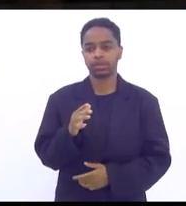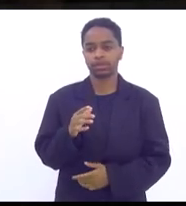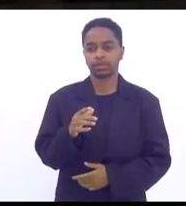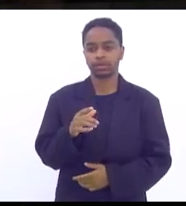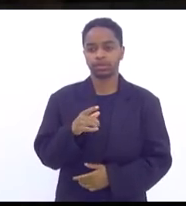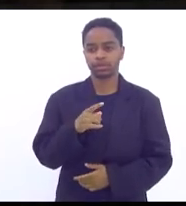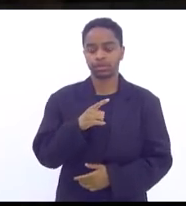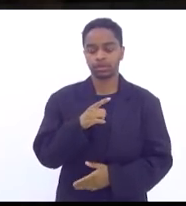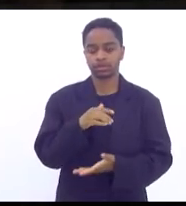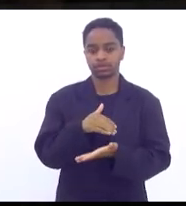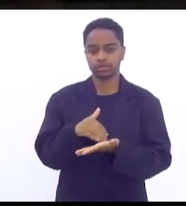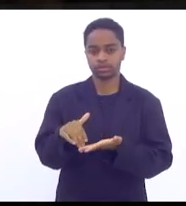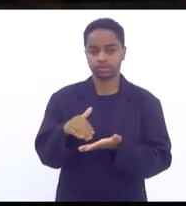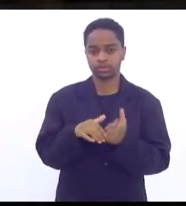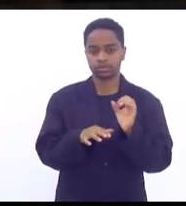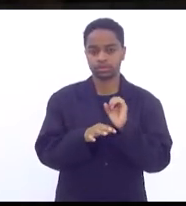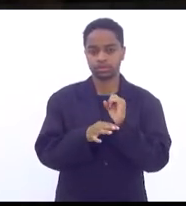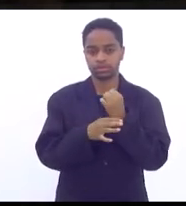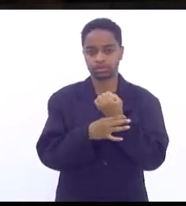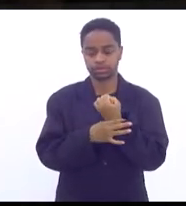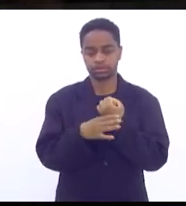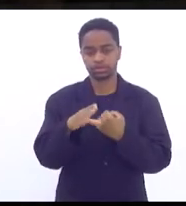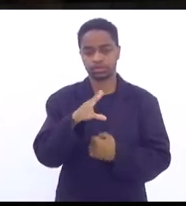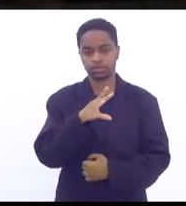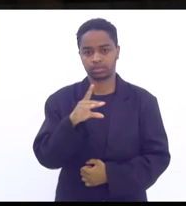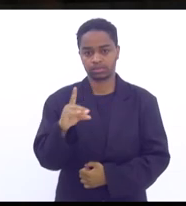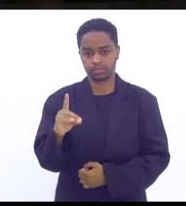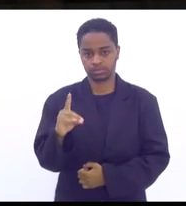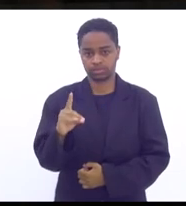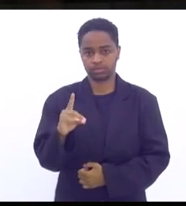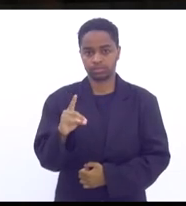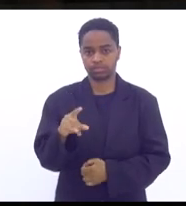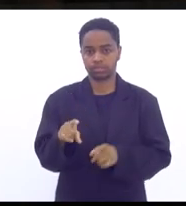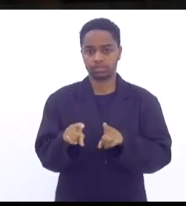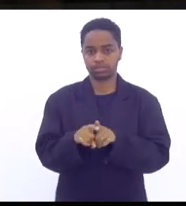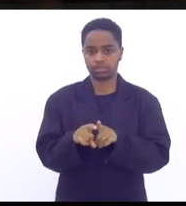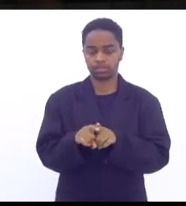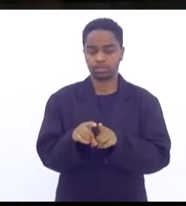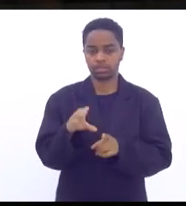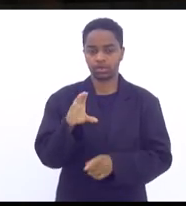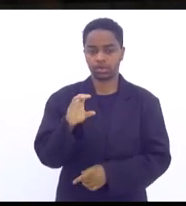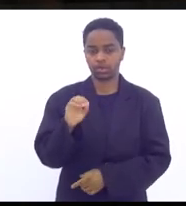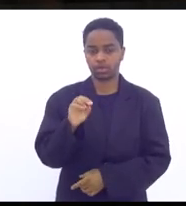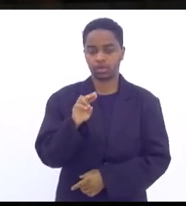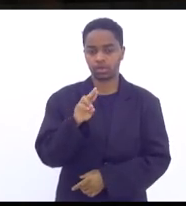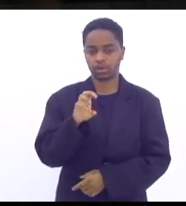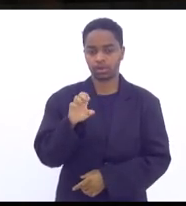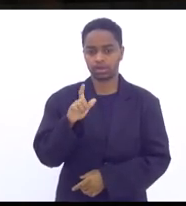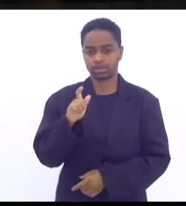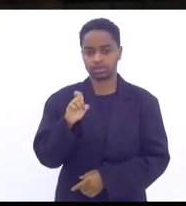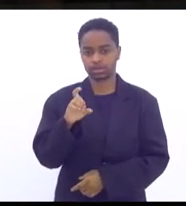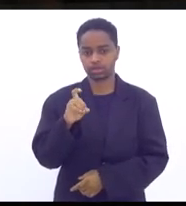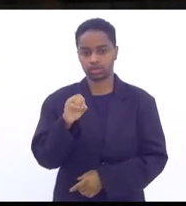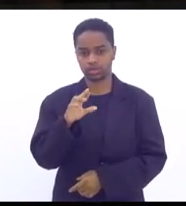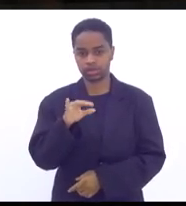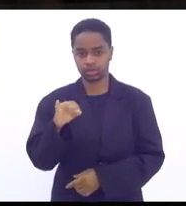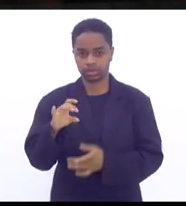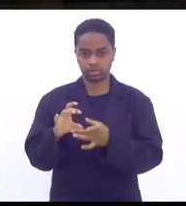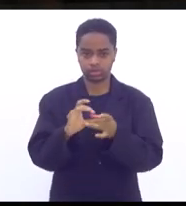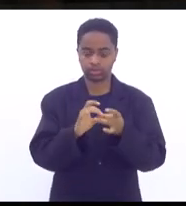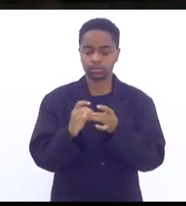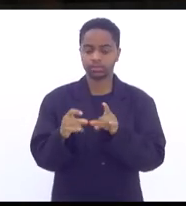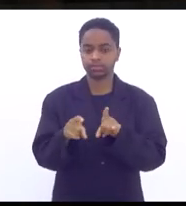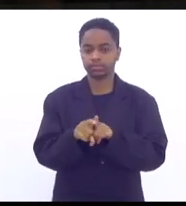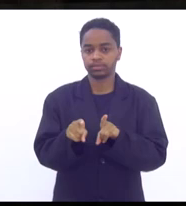ter uma Secretaria de Segurança Coordenadora, com uma corregedoria unificada e também para